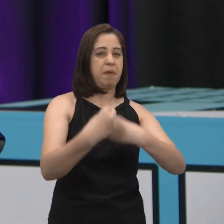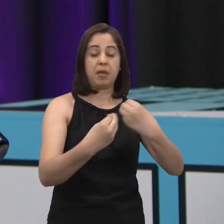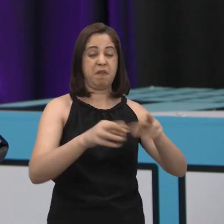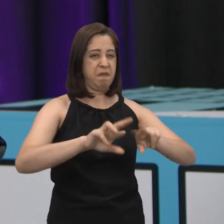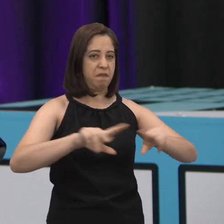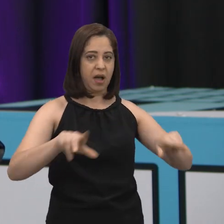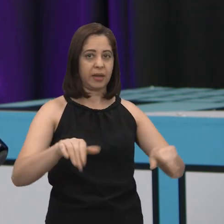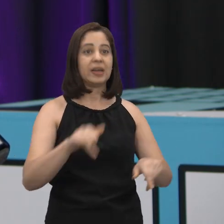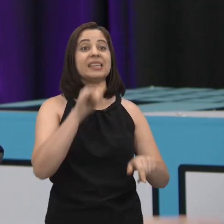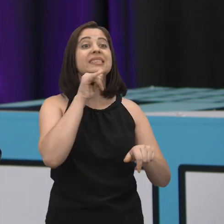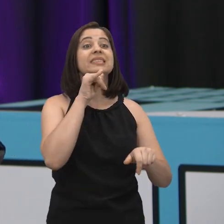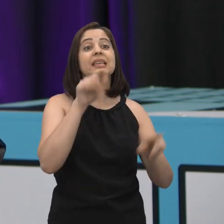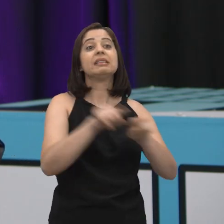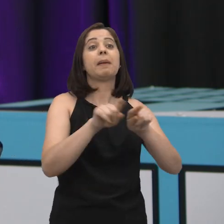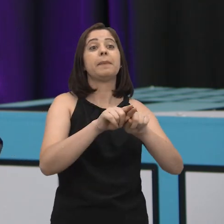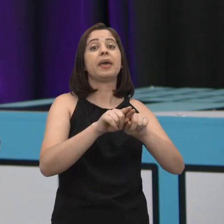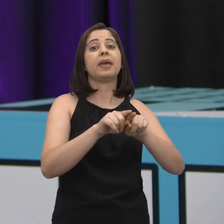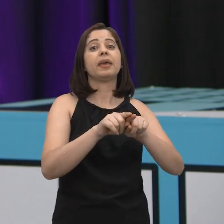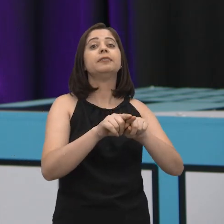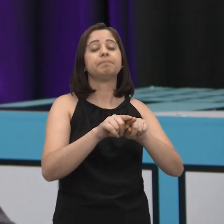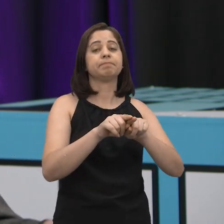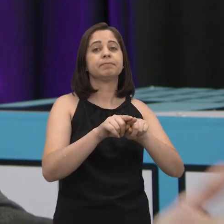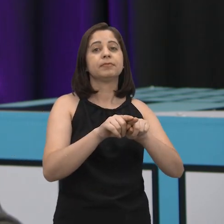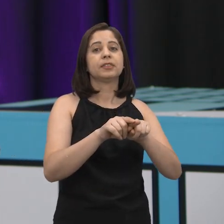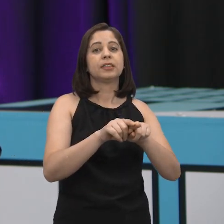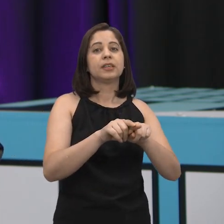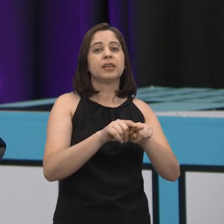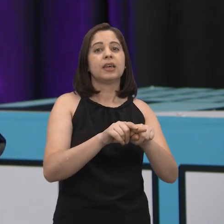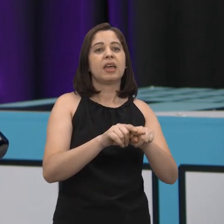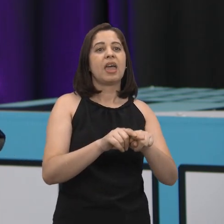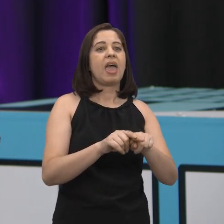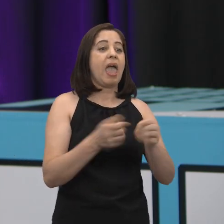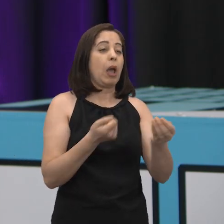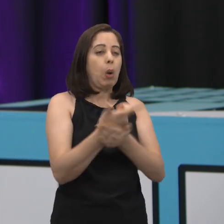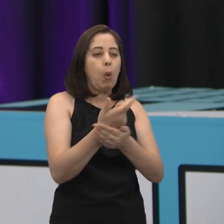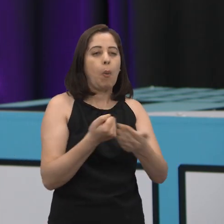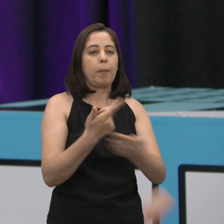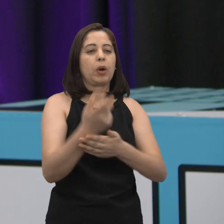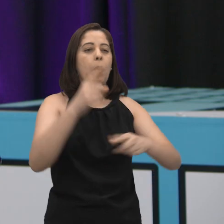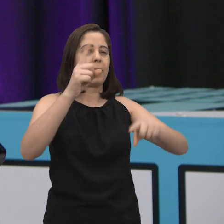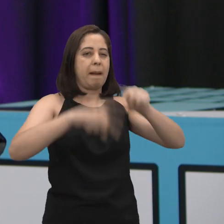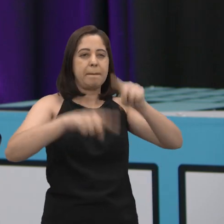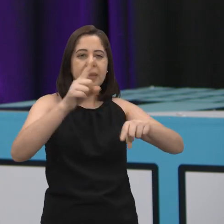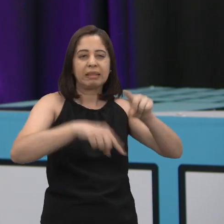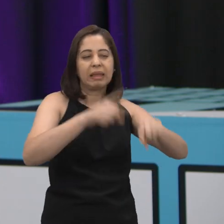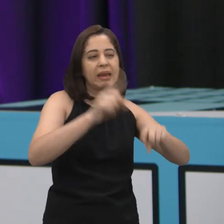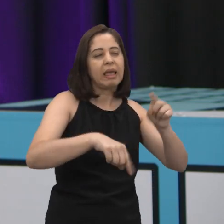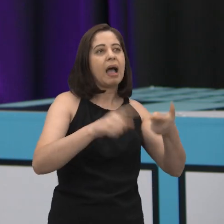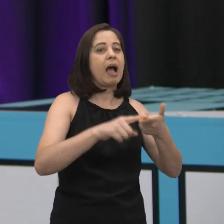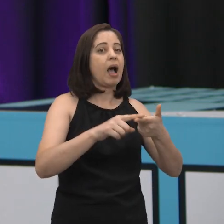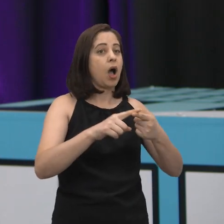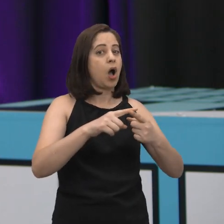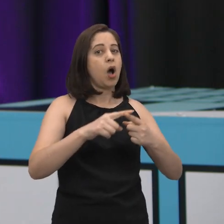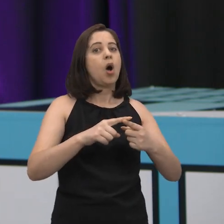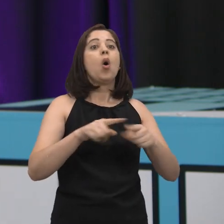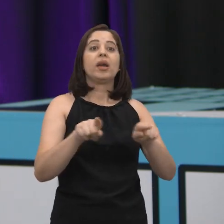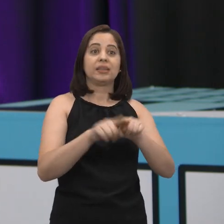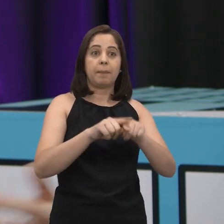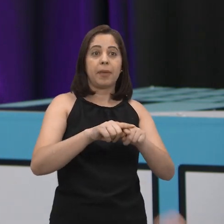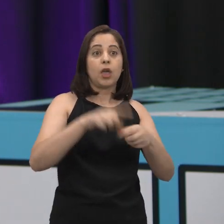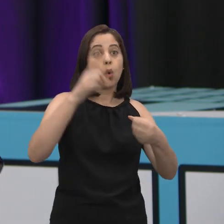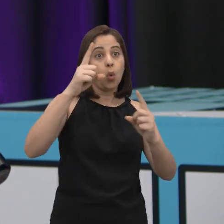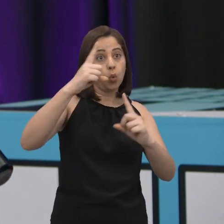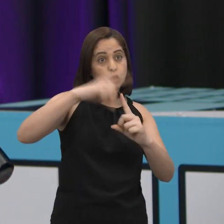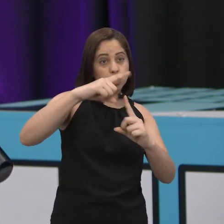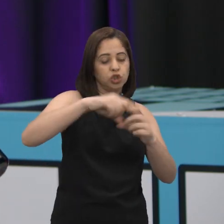outras também características, como por exemplo, posse de determinados eletrodomésticos, de objetos nas residências, questão do